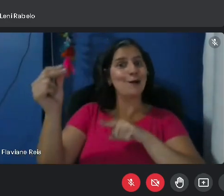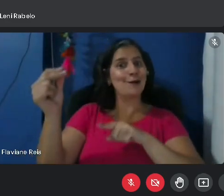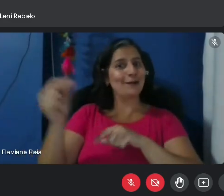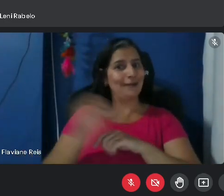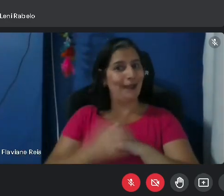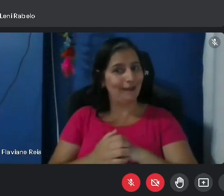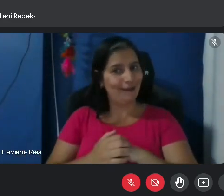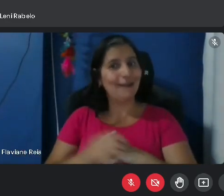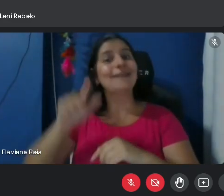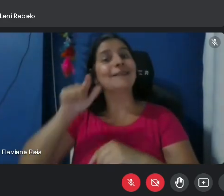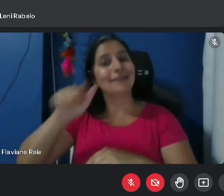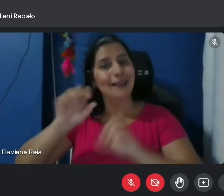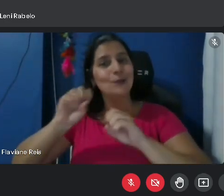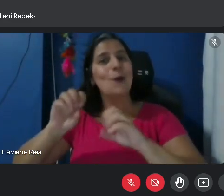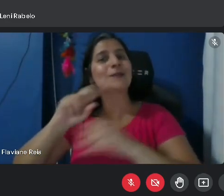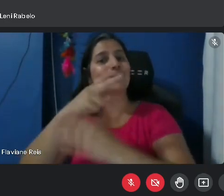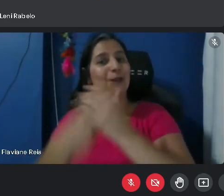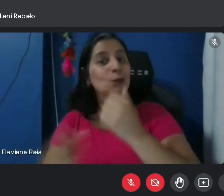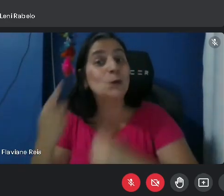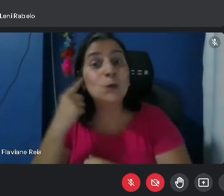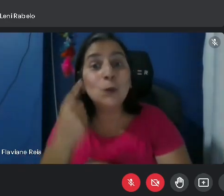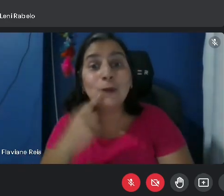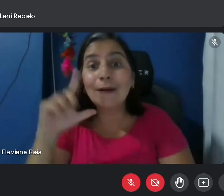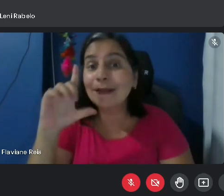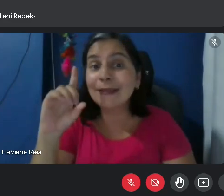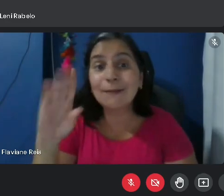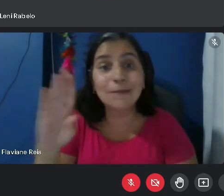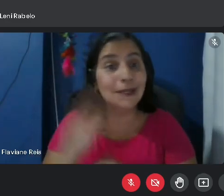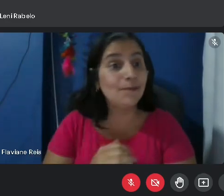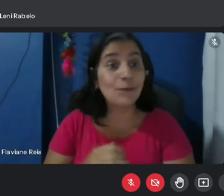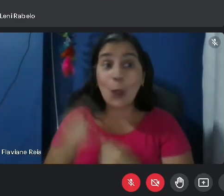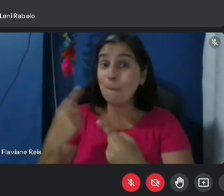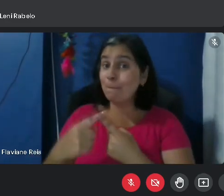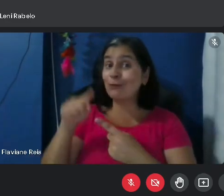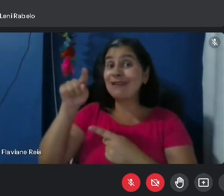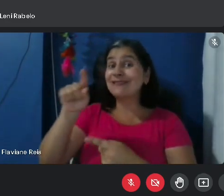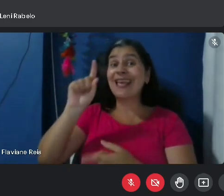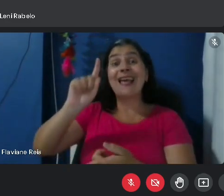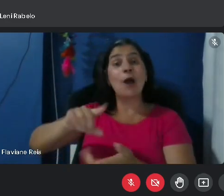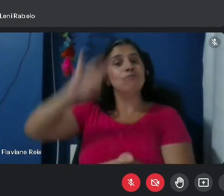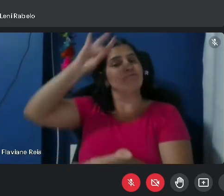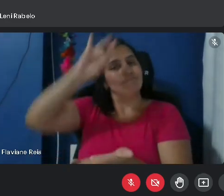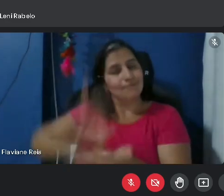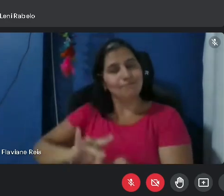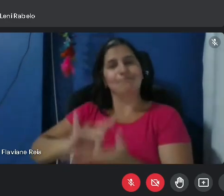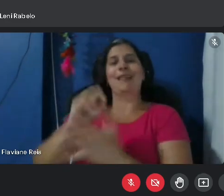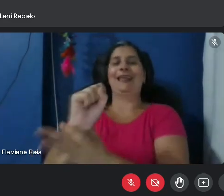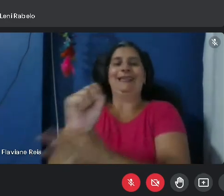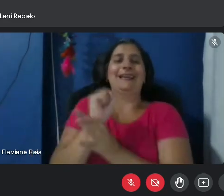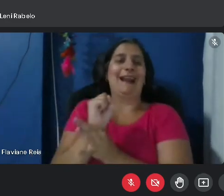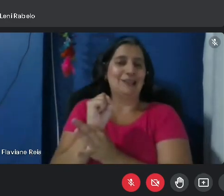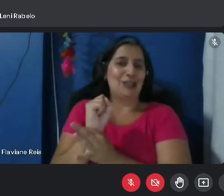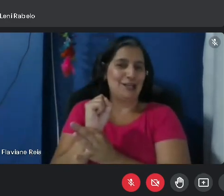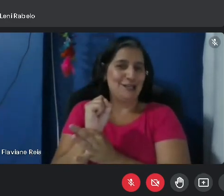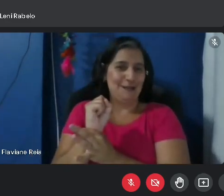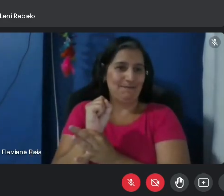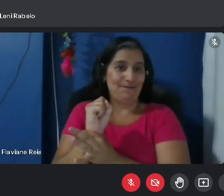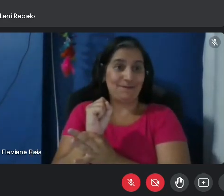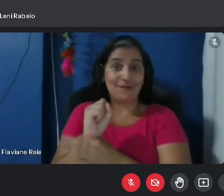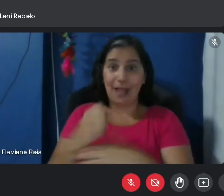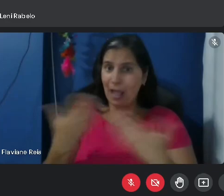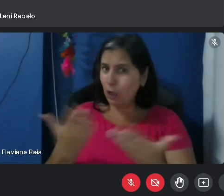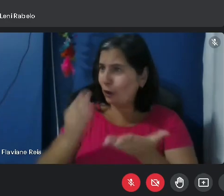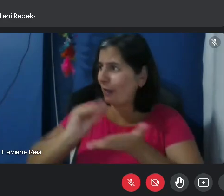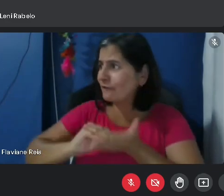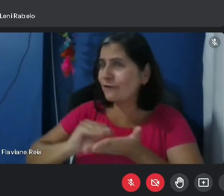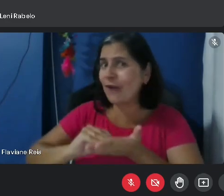em comemorações, essas vitórias que a comunidade surda tem conseguido. E a educação bilíngue para o surdo é uma vitória real,